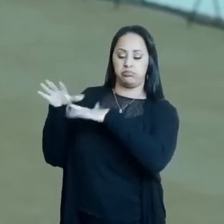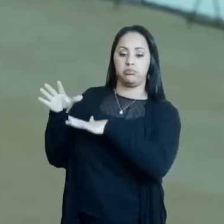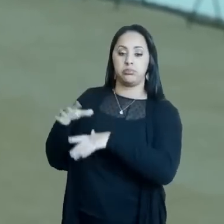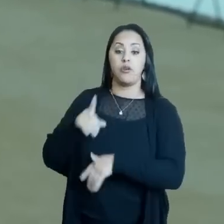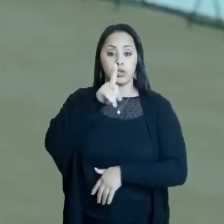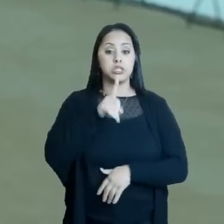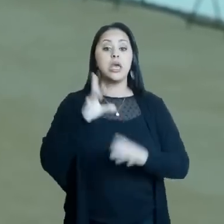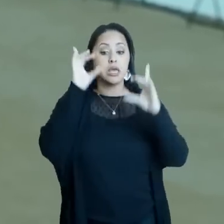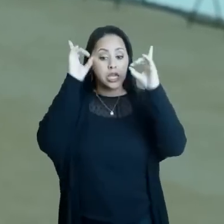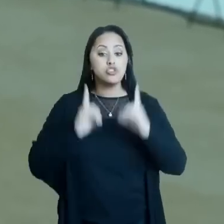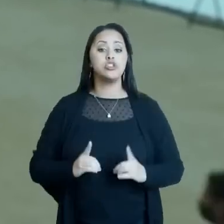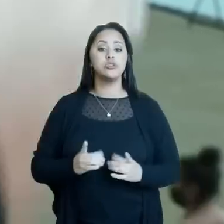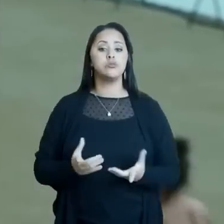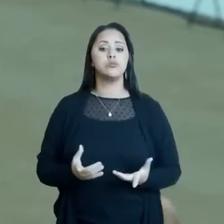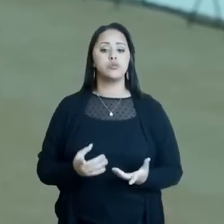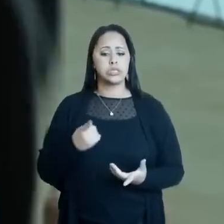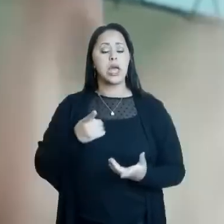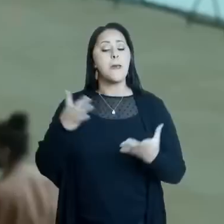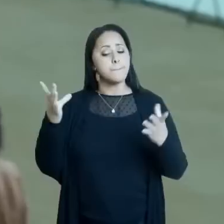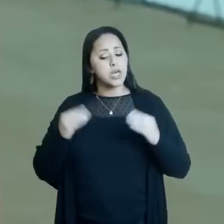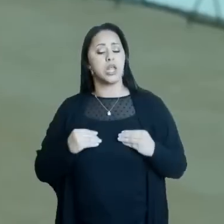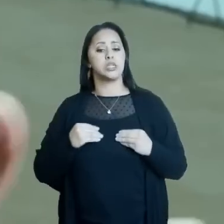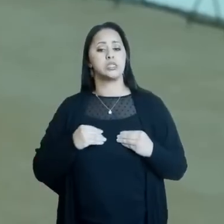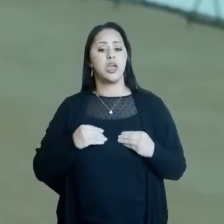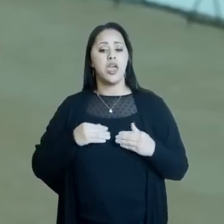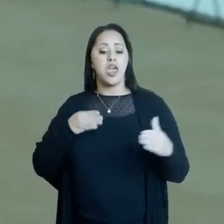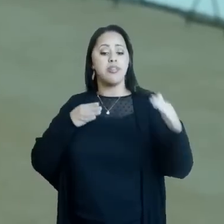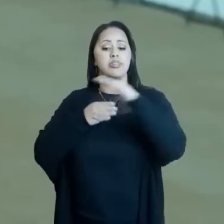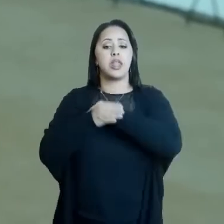Você é digno, tá? Você é digno de entrar diante da presença de Deus,